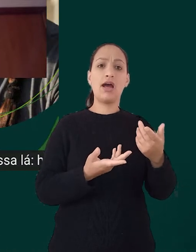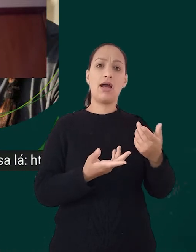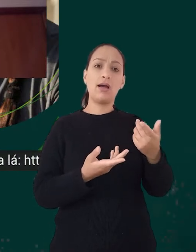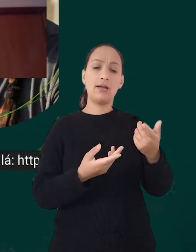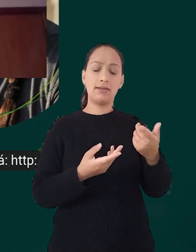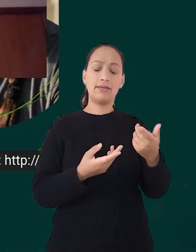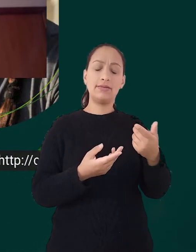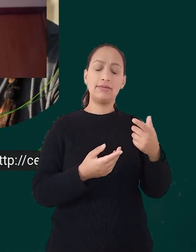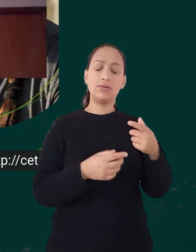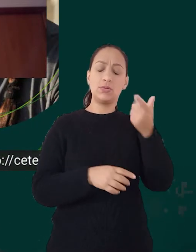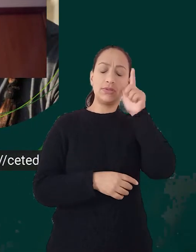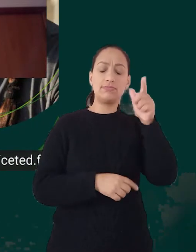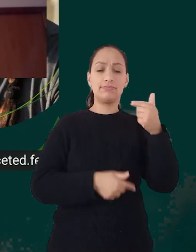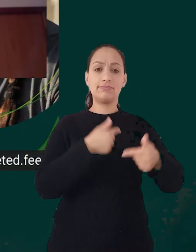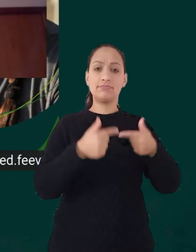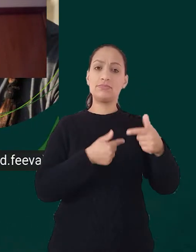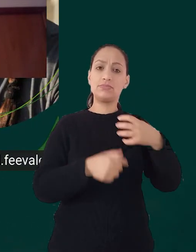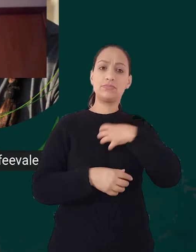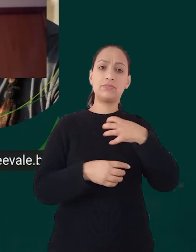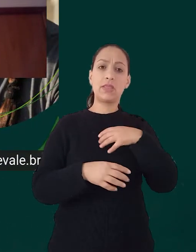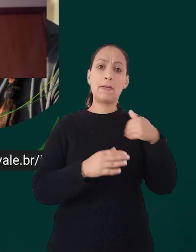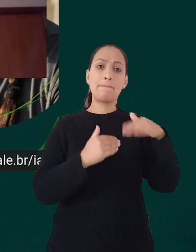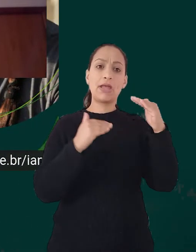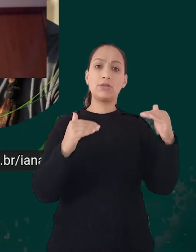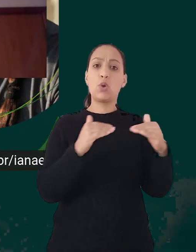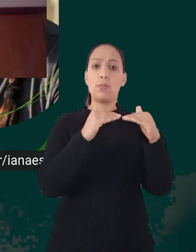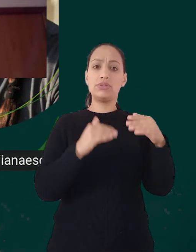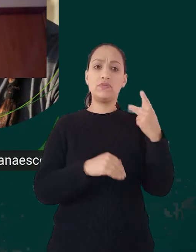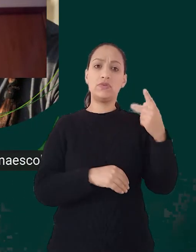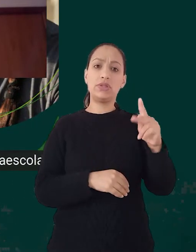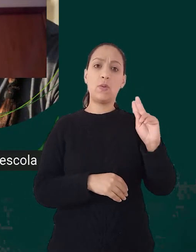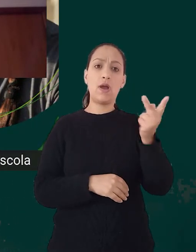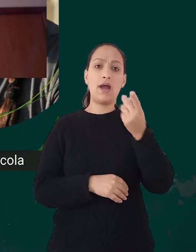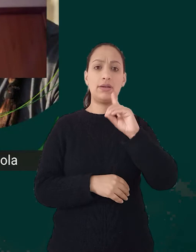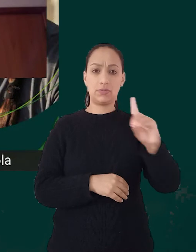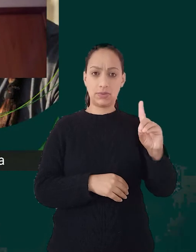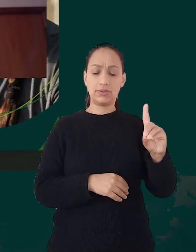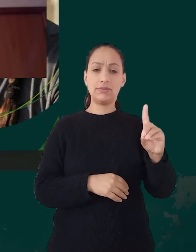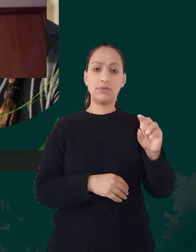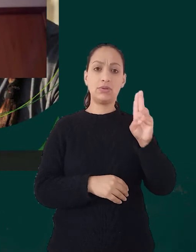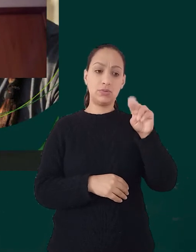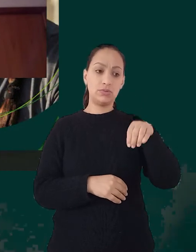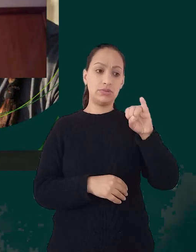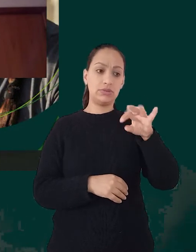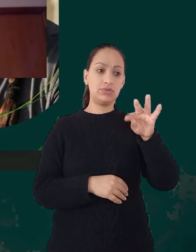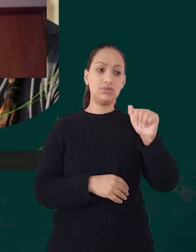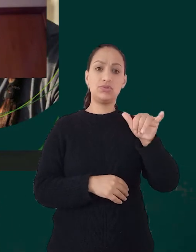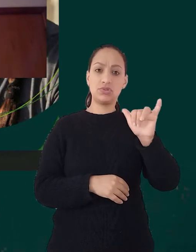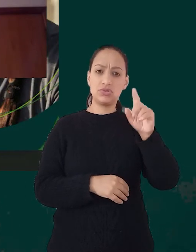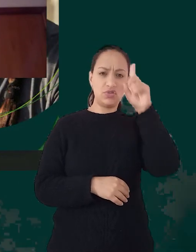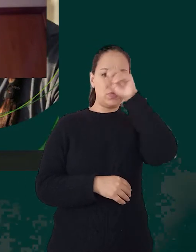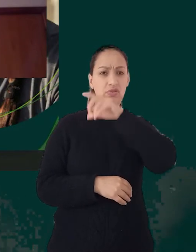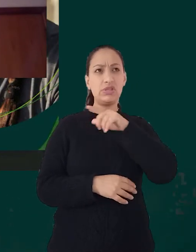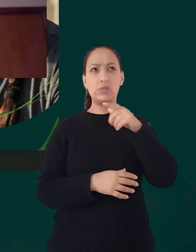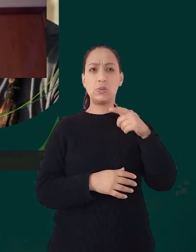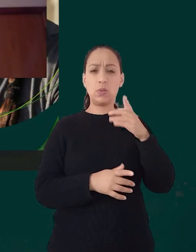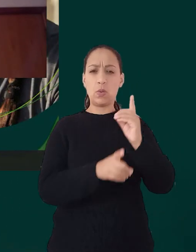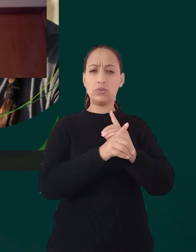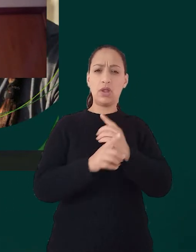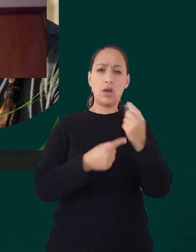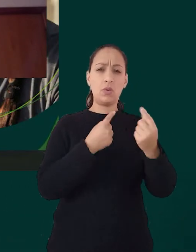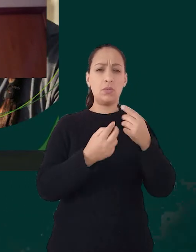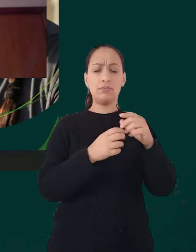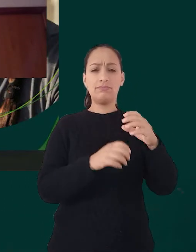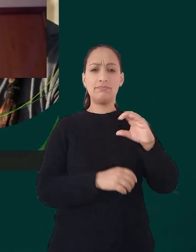de uma forma mais compatível com o hardware que tu já tem. Dificilmente a Unity não vai rodar em algum PC que não seja, obviamente, muito